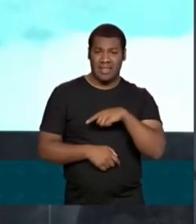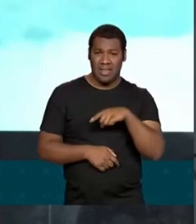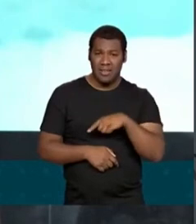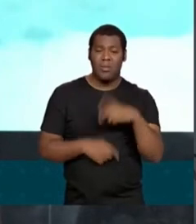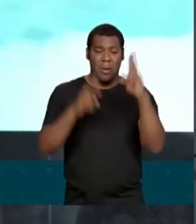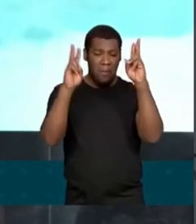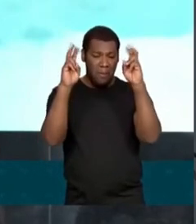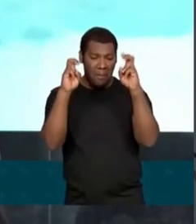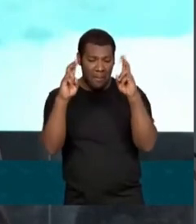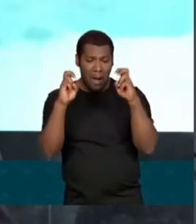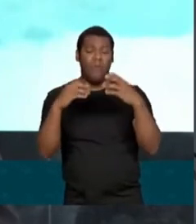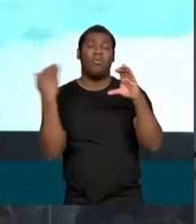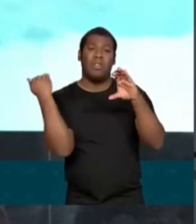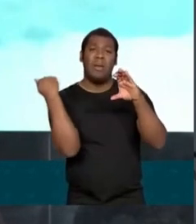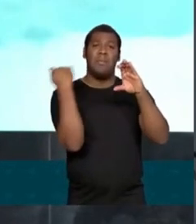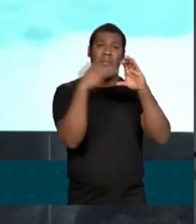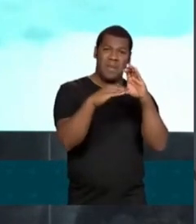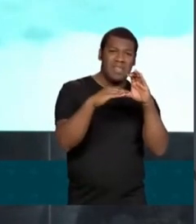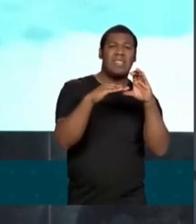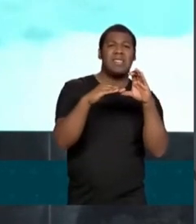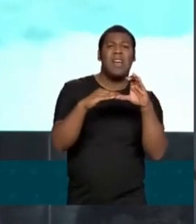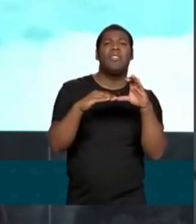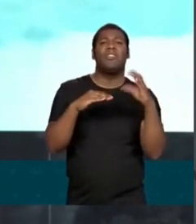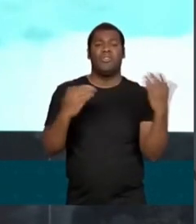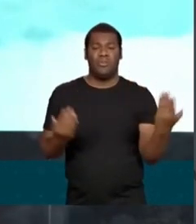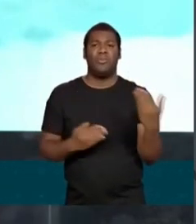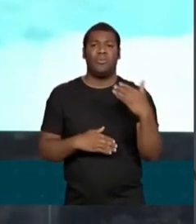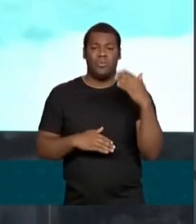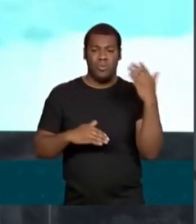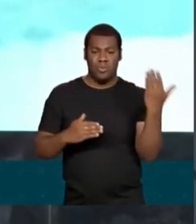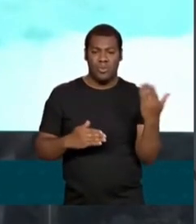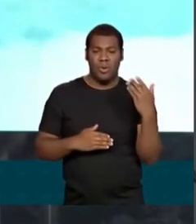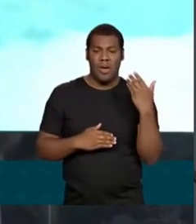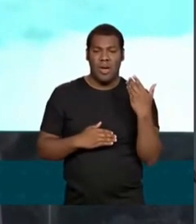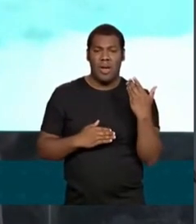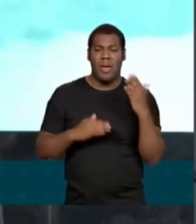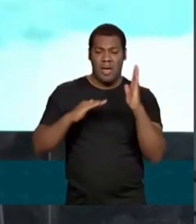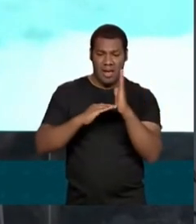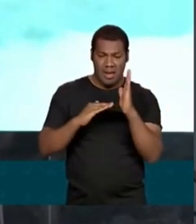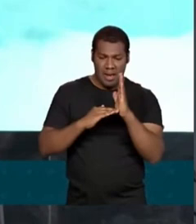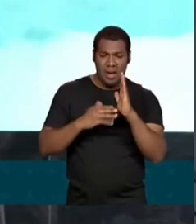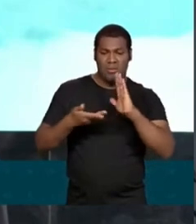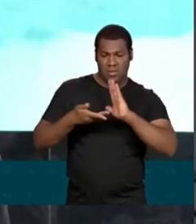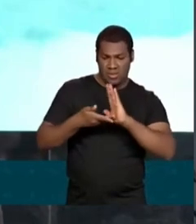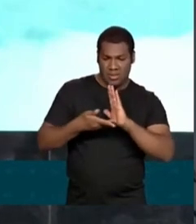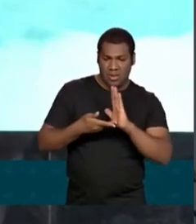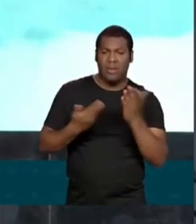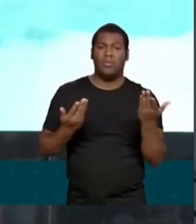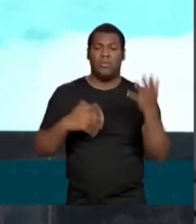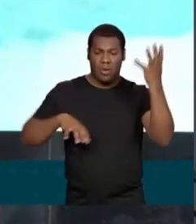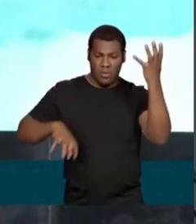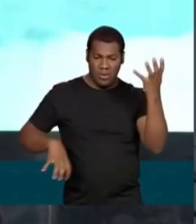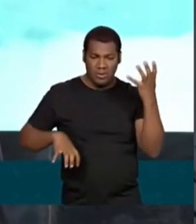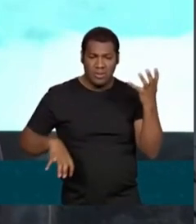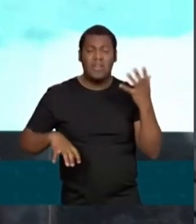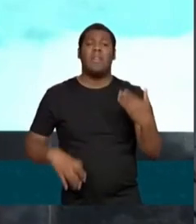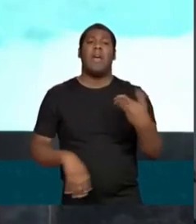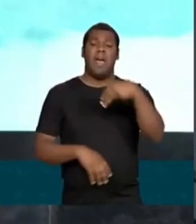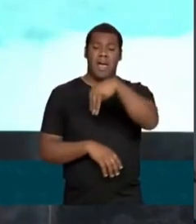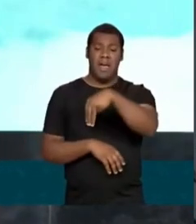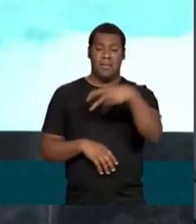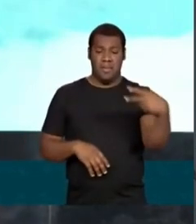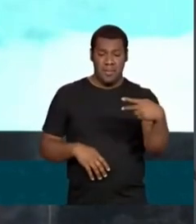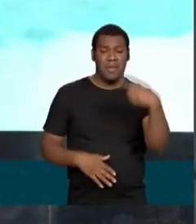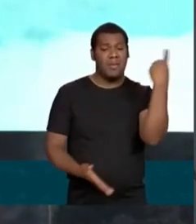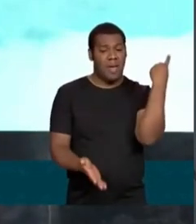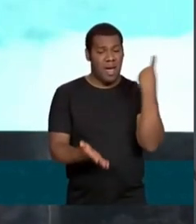pela câmara pro Senado sobre o rito das MP de que existe é um um acordo eu acho que é um ambiente